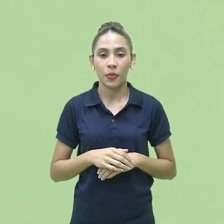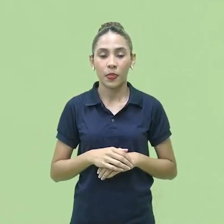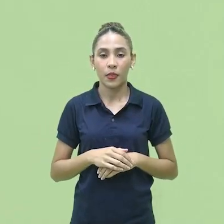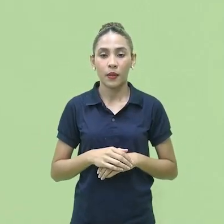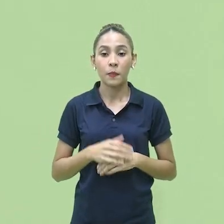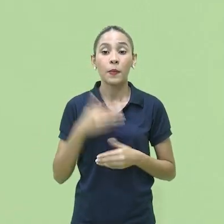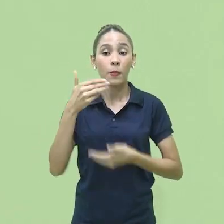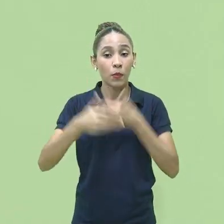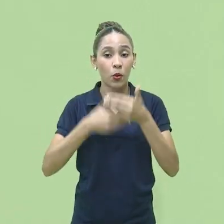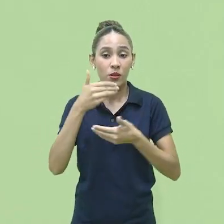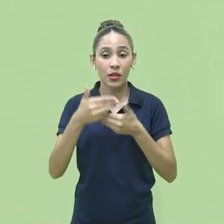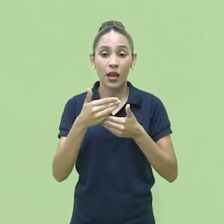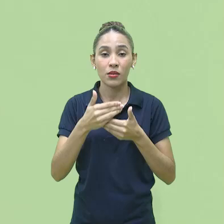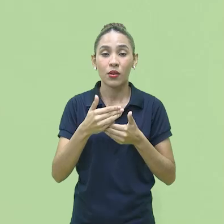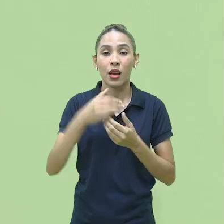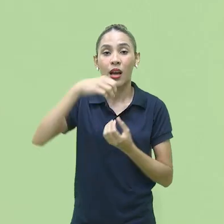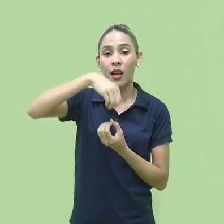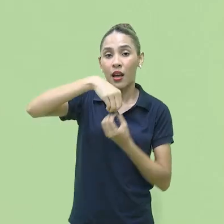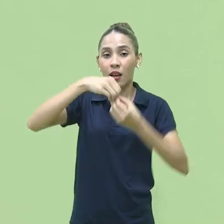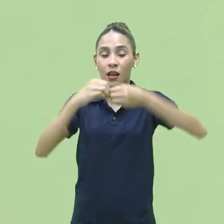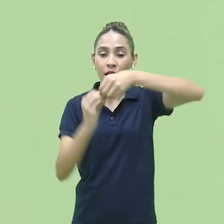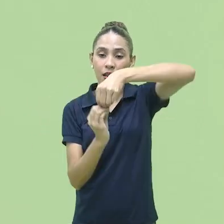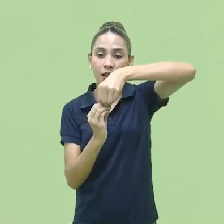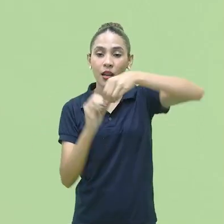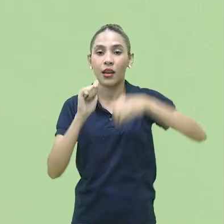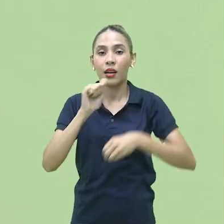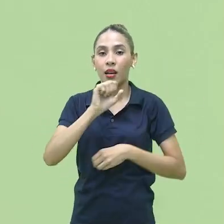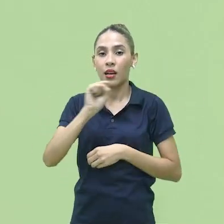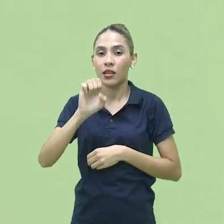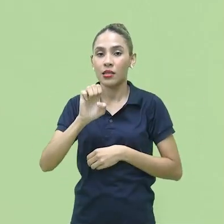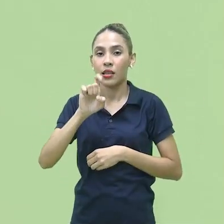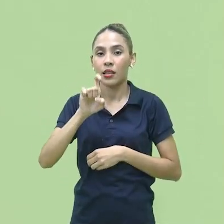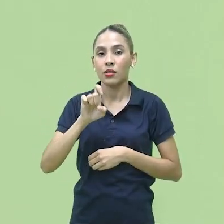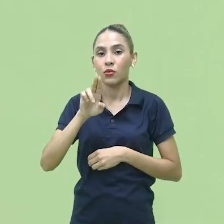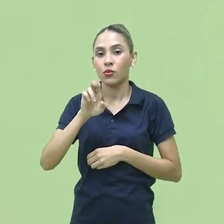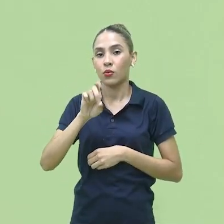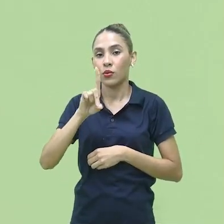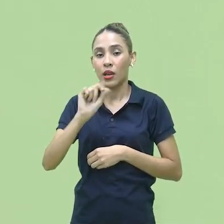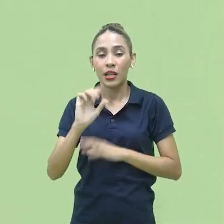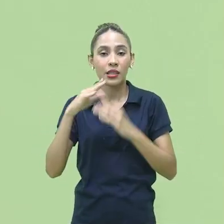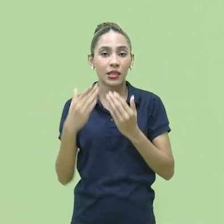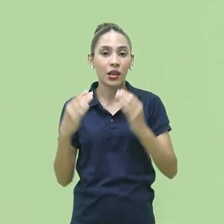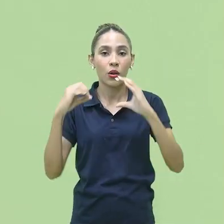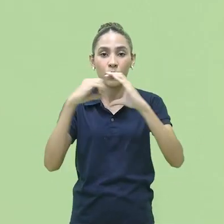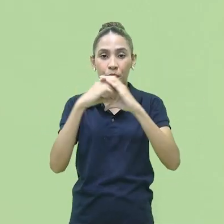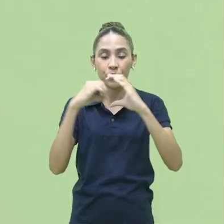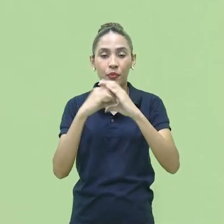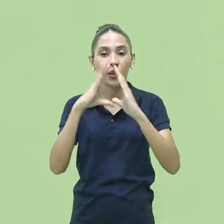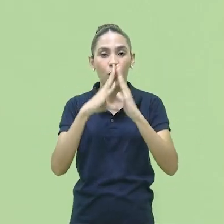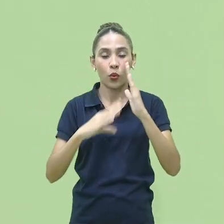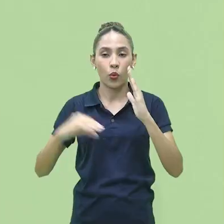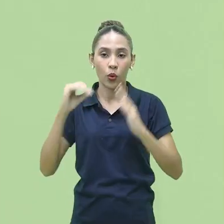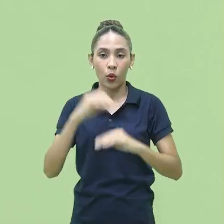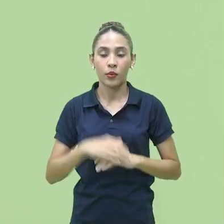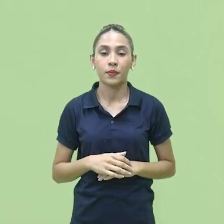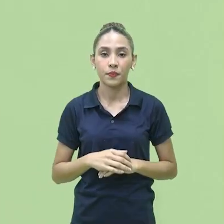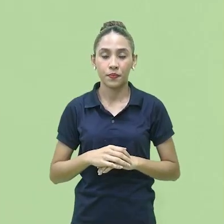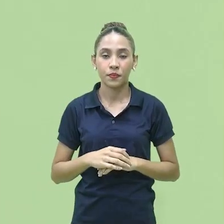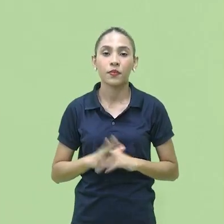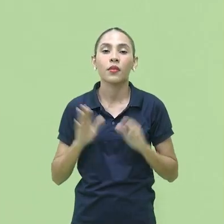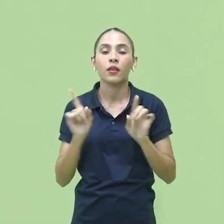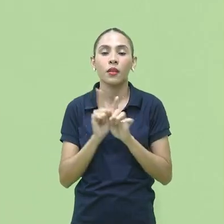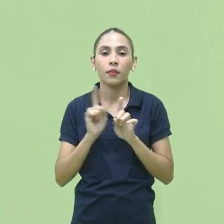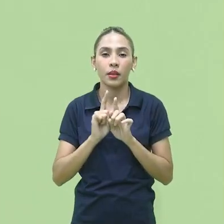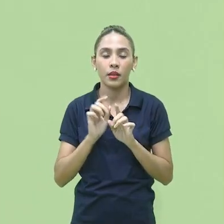aula, de forma assexuada. Ou seja, os unicelulares eles são formados por cópias. Né? Vamos